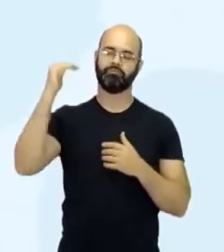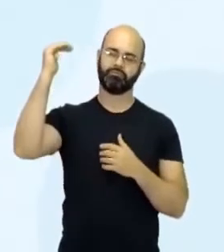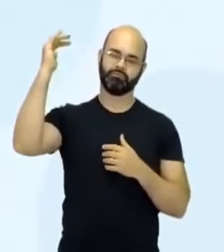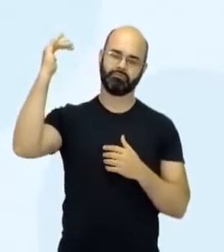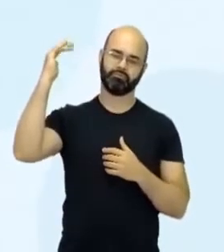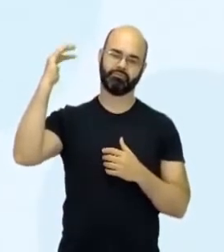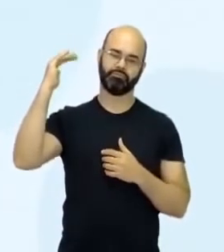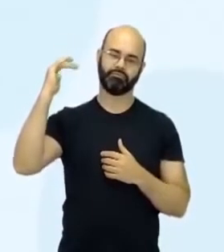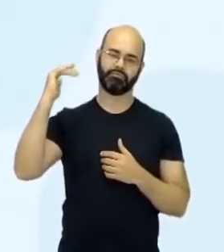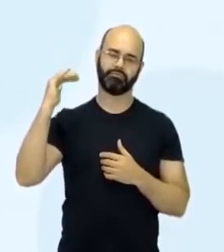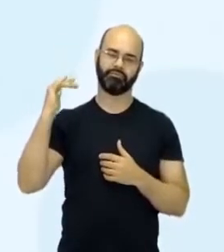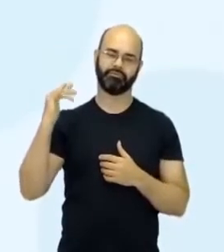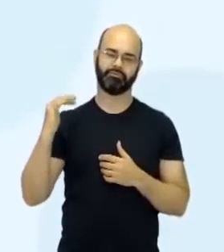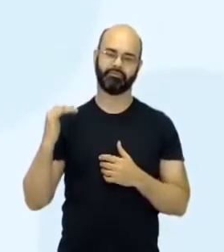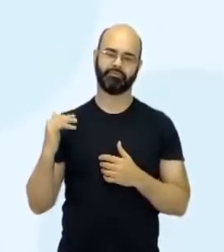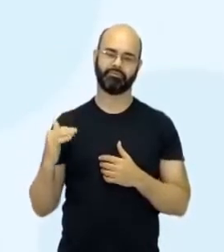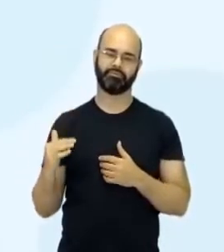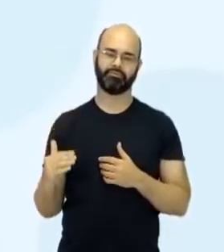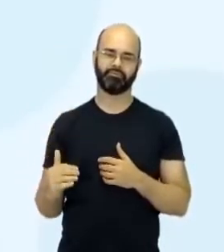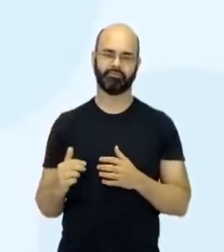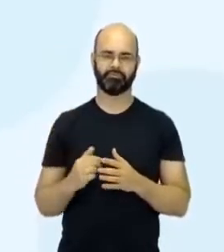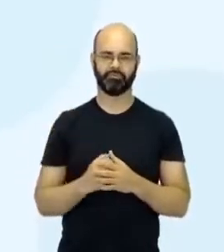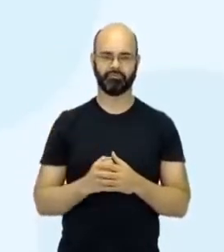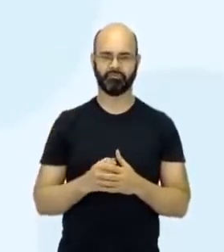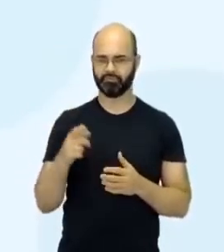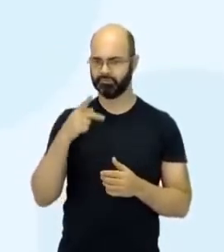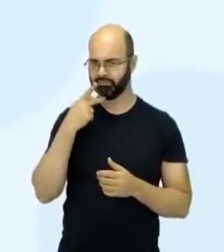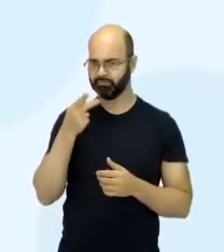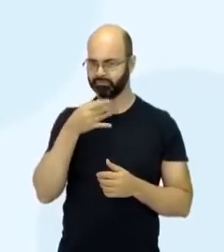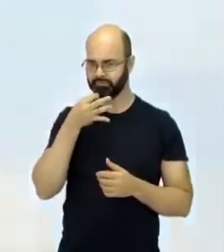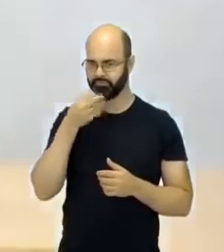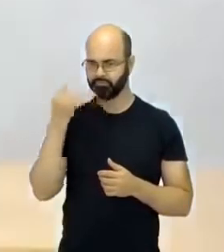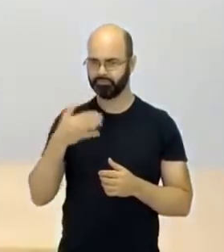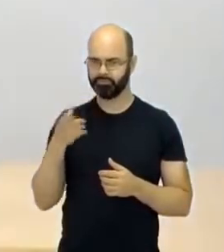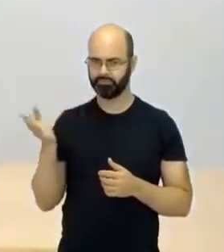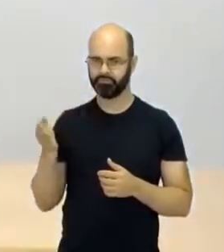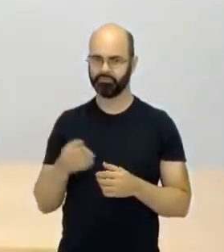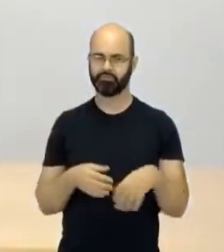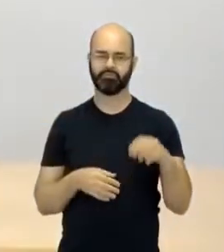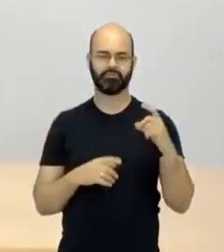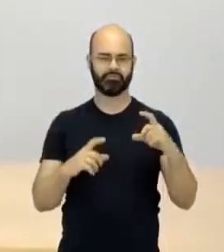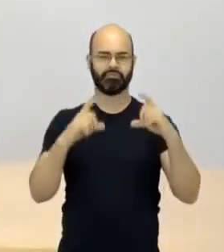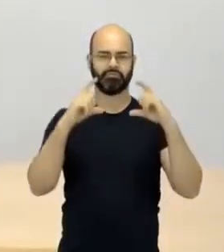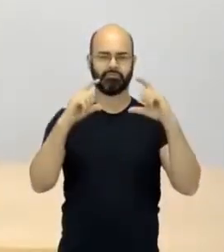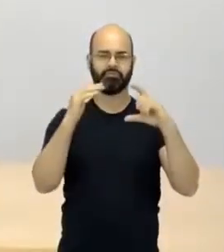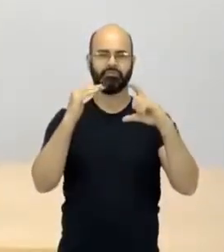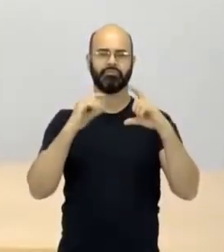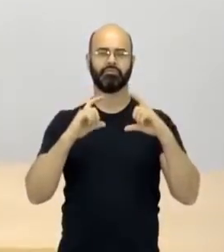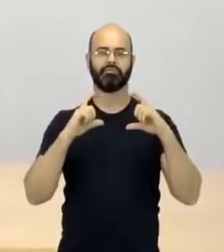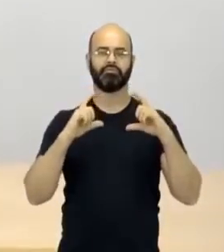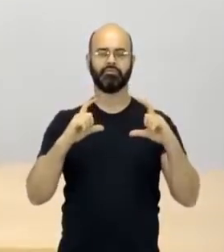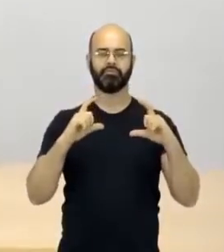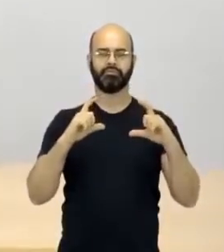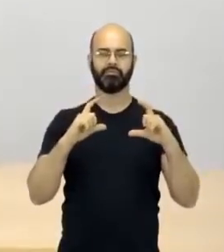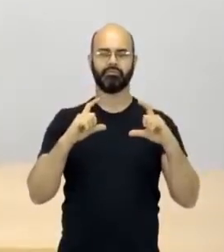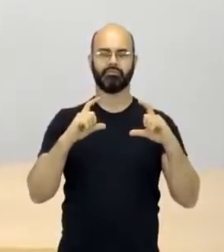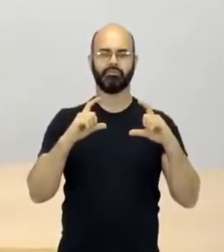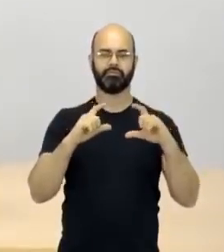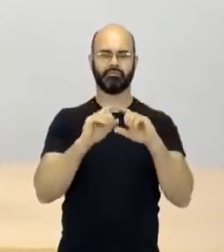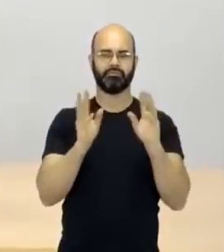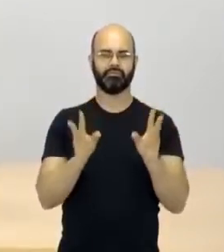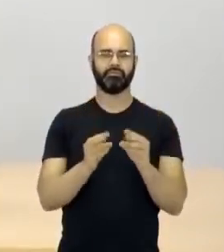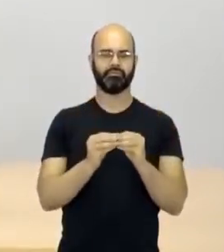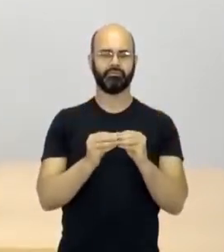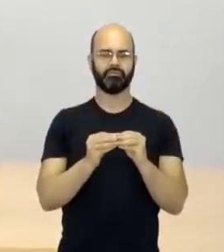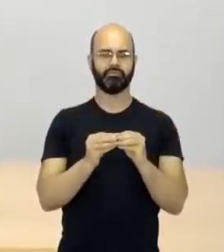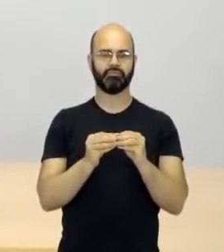este assunto, tá? Você quer comentar, Andrei, alguma coisa? Não, eu acho que esse parágrafo seguinte, ele trouxe